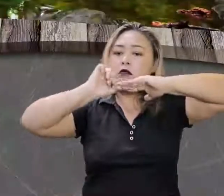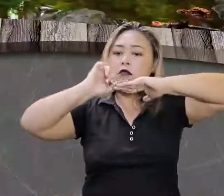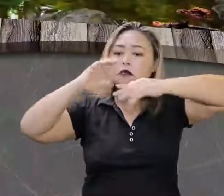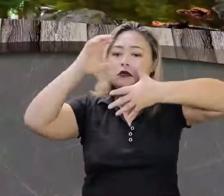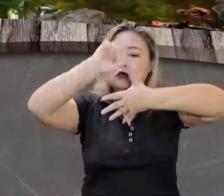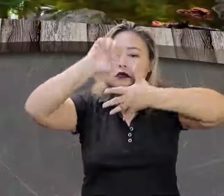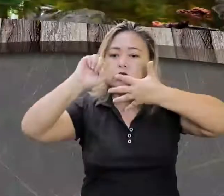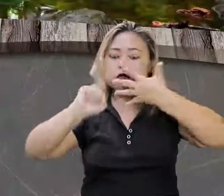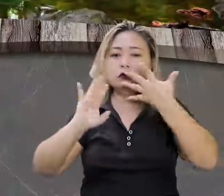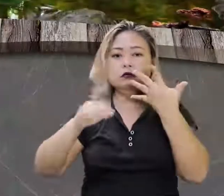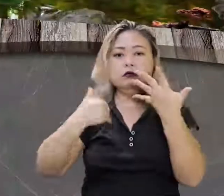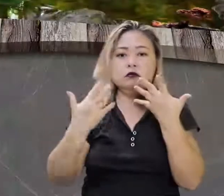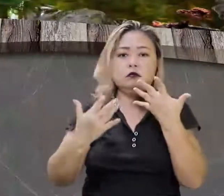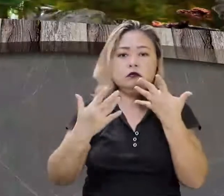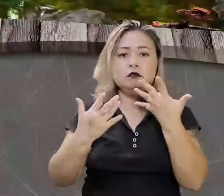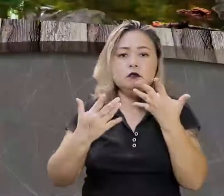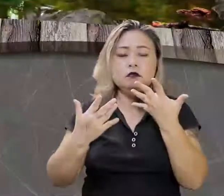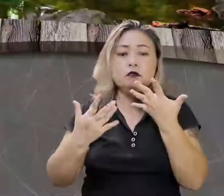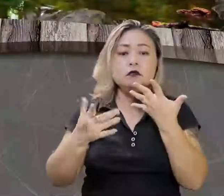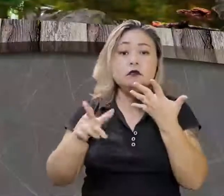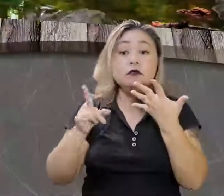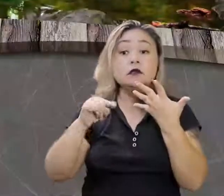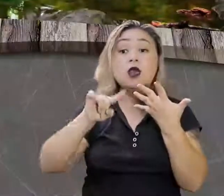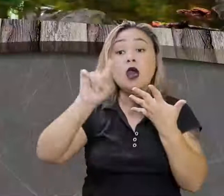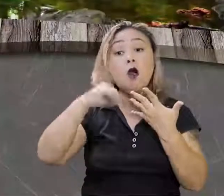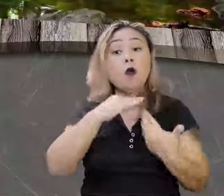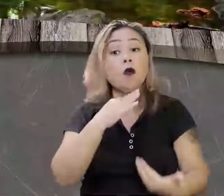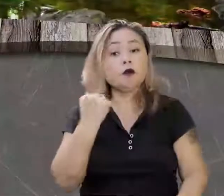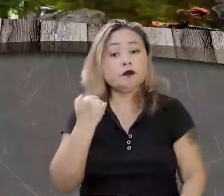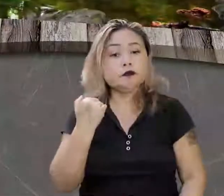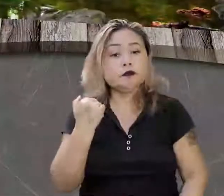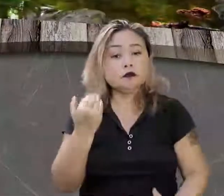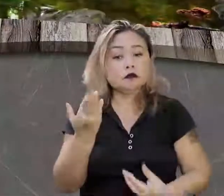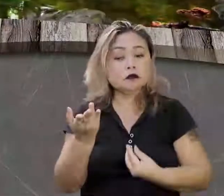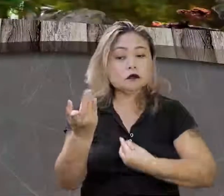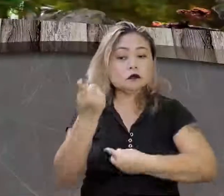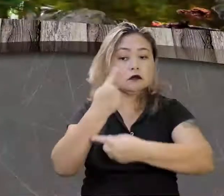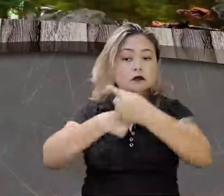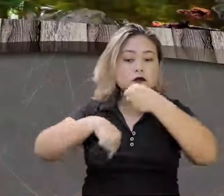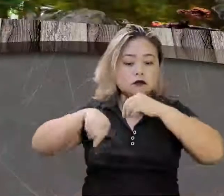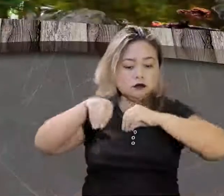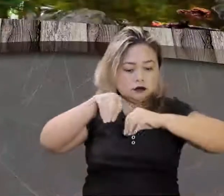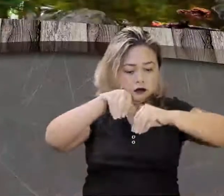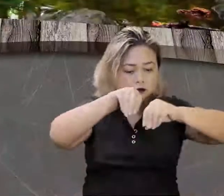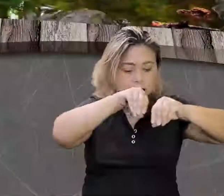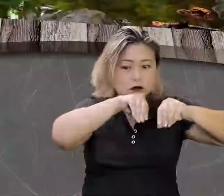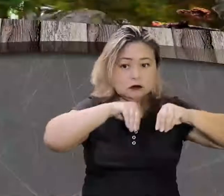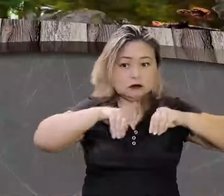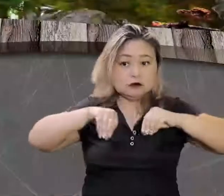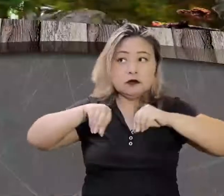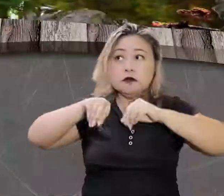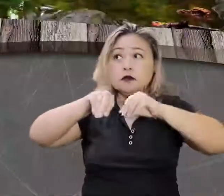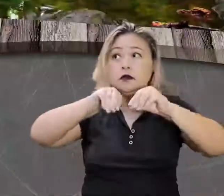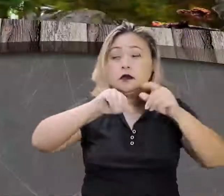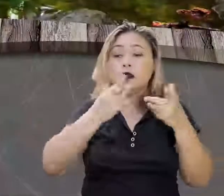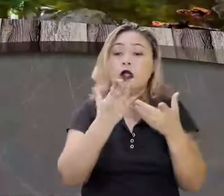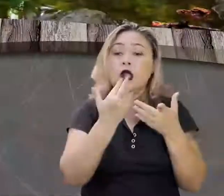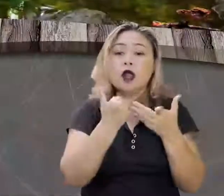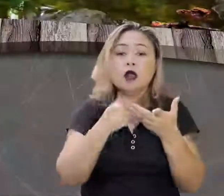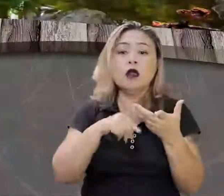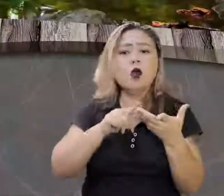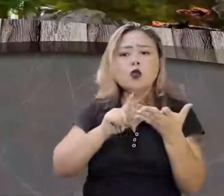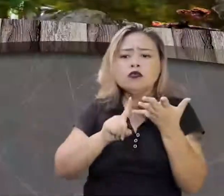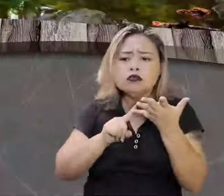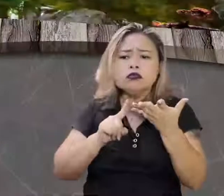E aí, eles, ao morrerem, vão ser alimento para os decompositores. Galera, os decompositores vão estar